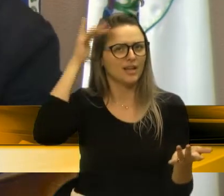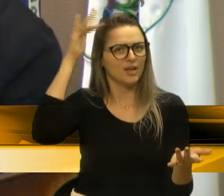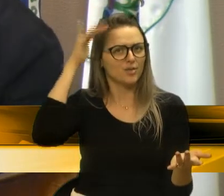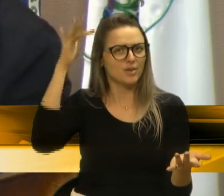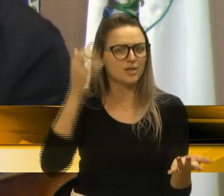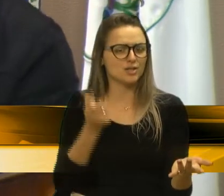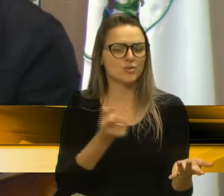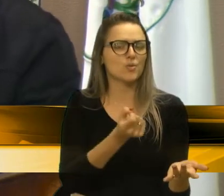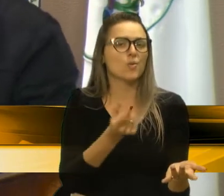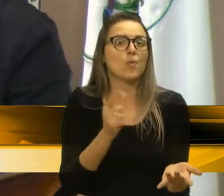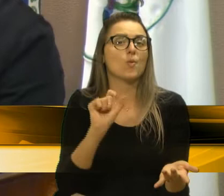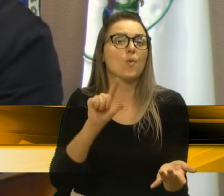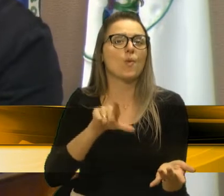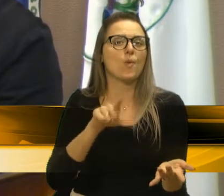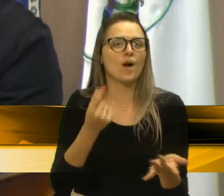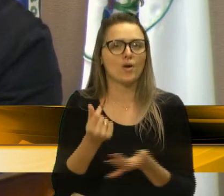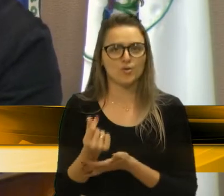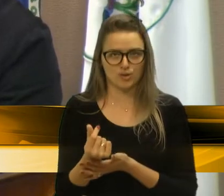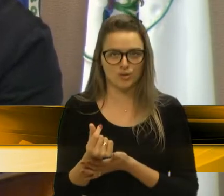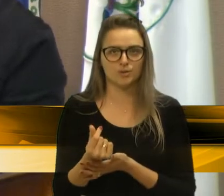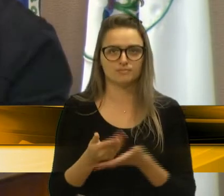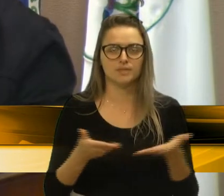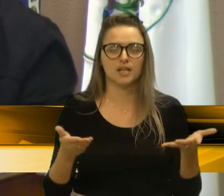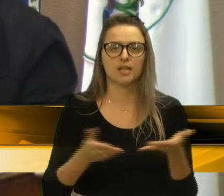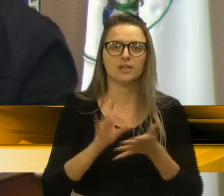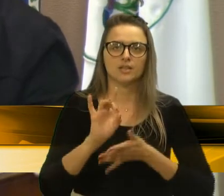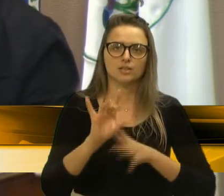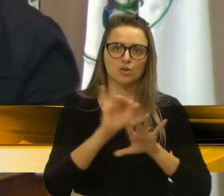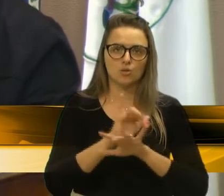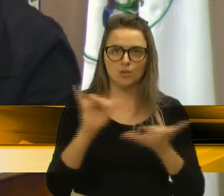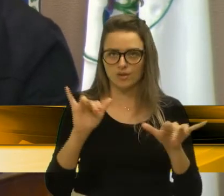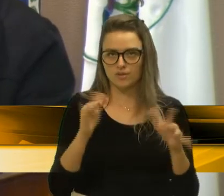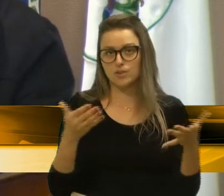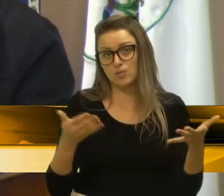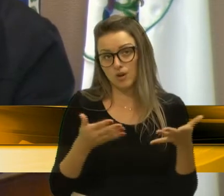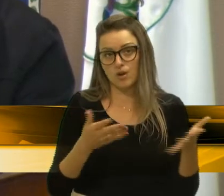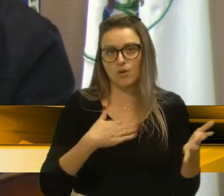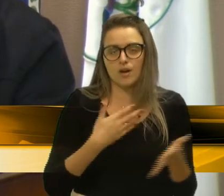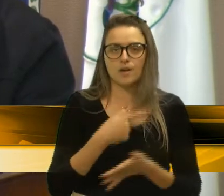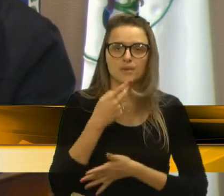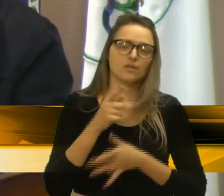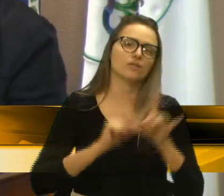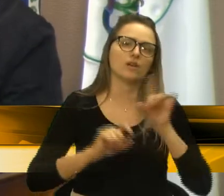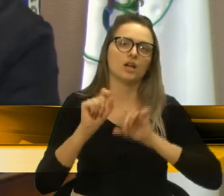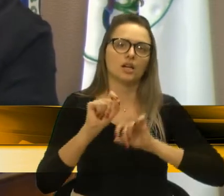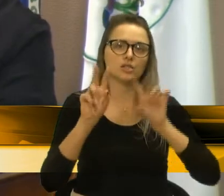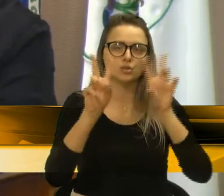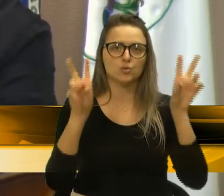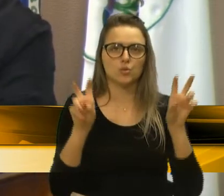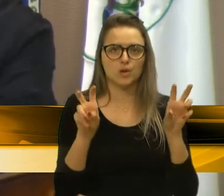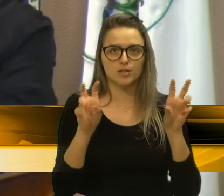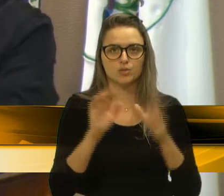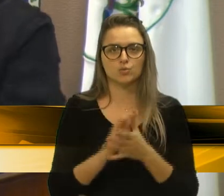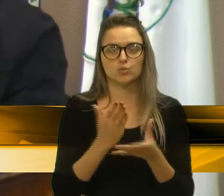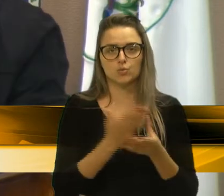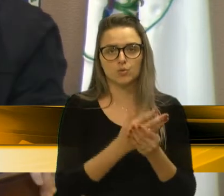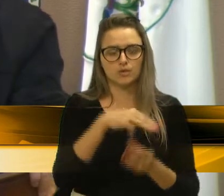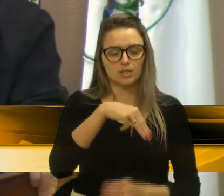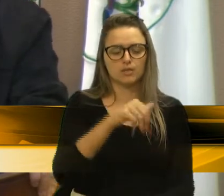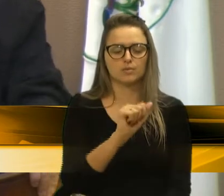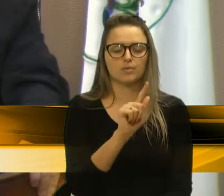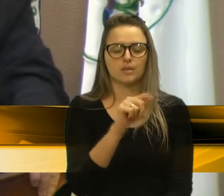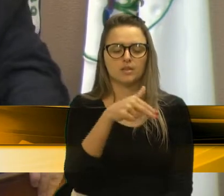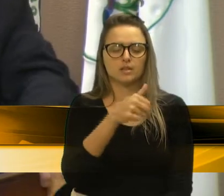pago. Então, fica aqui esse recado, essa manifestação com relação a isso. Eu tenho acompanhado, senhor